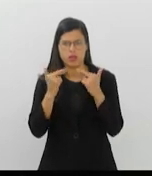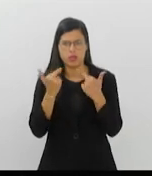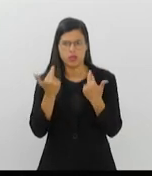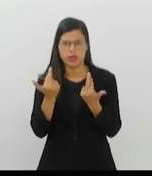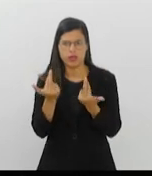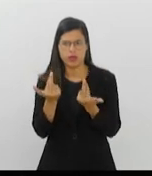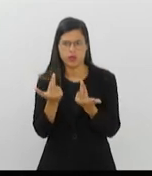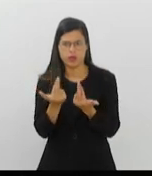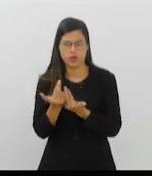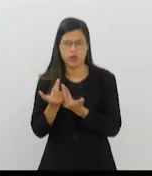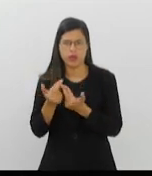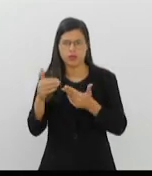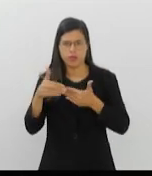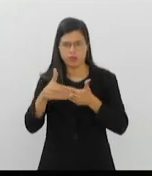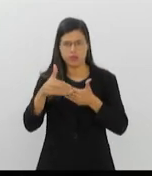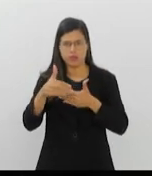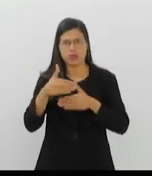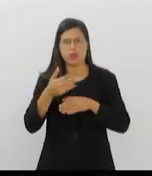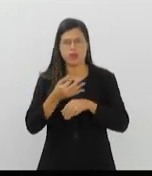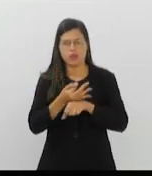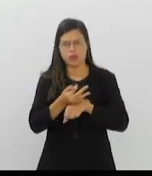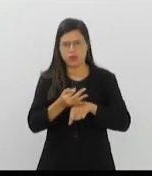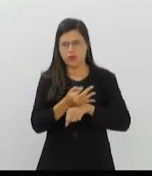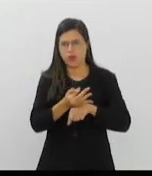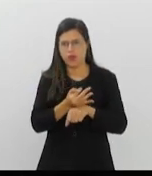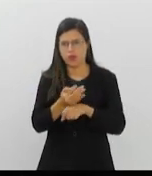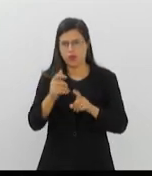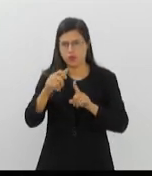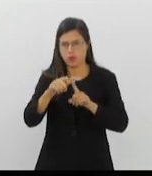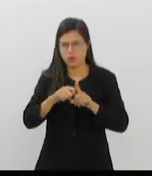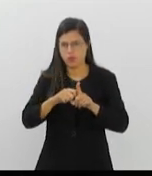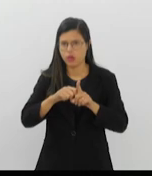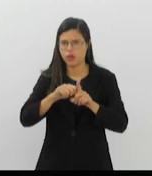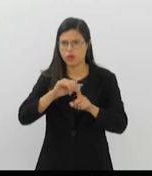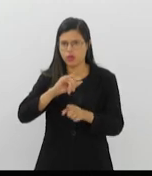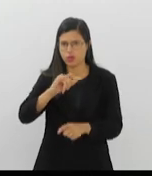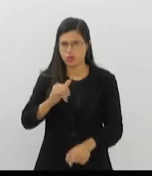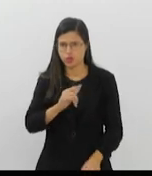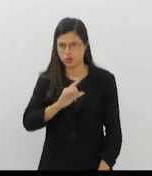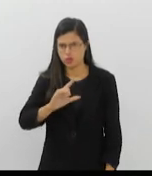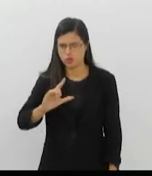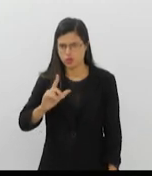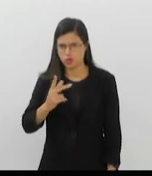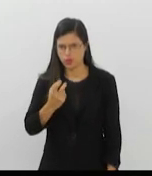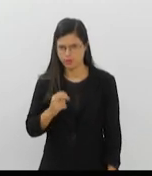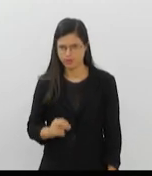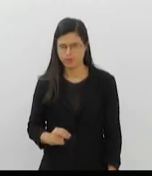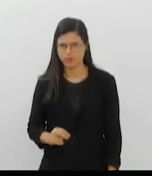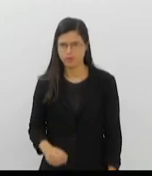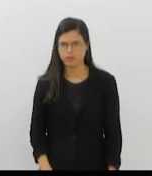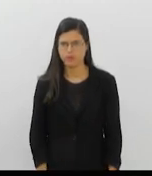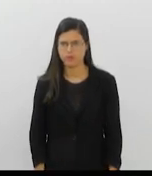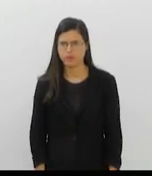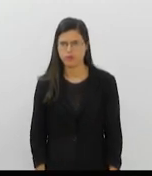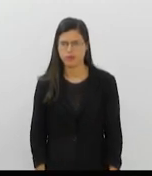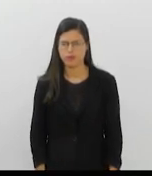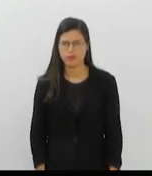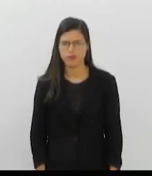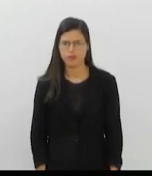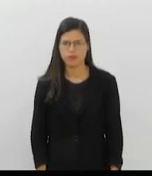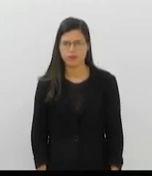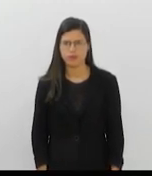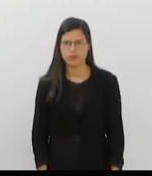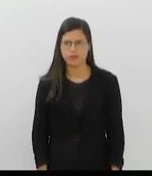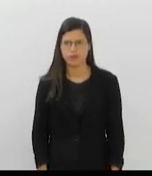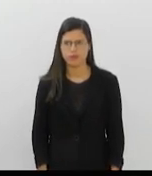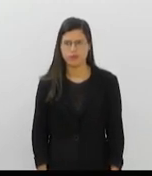recesso que será no mês de Julho e queria aqui registrar